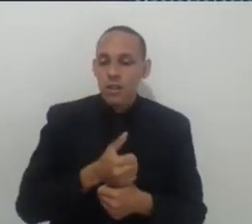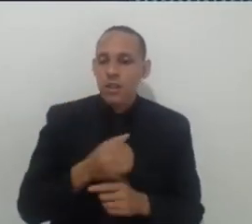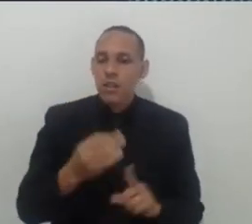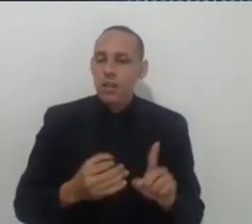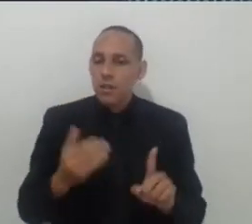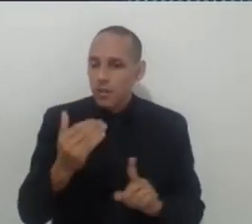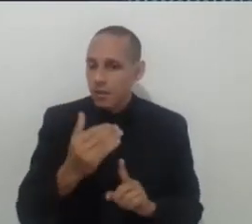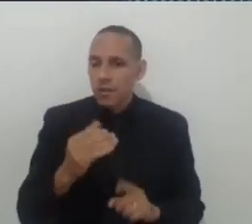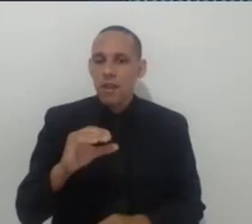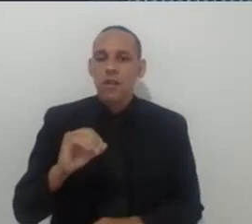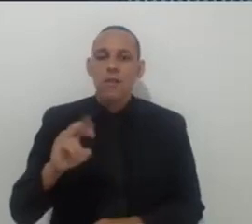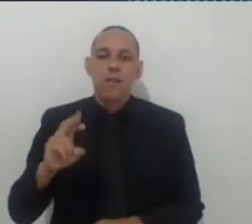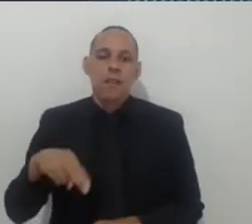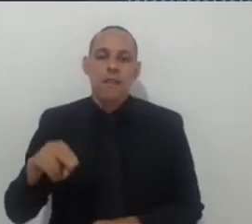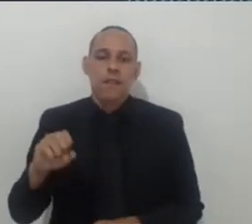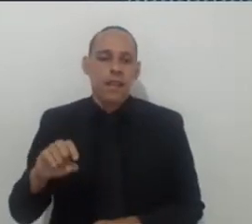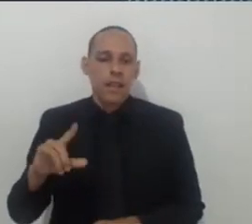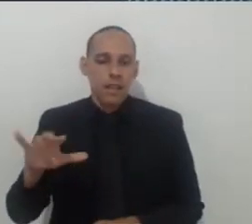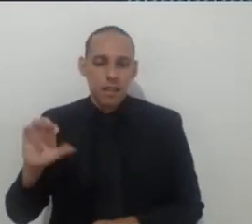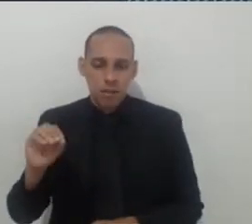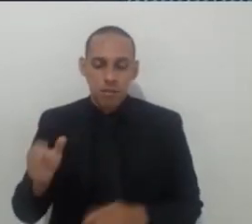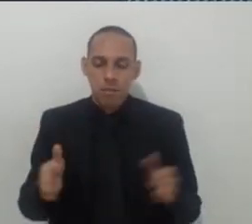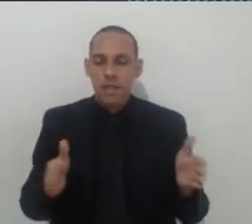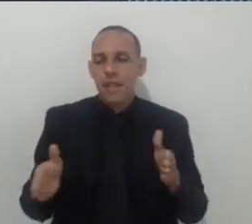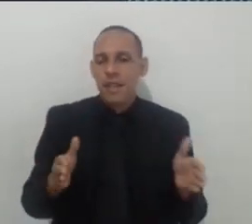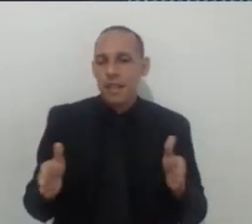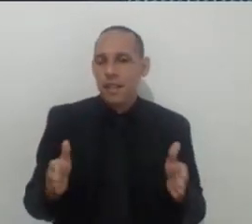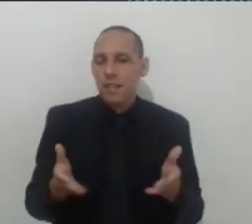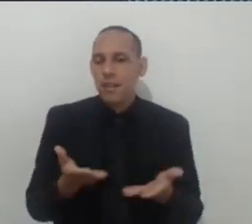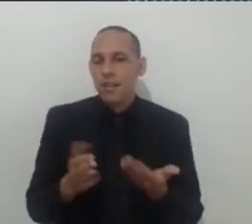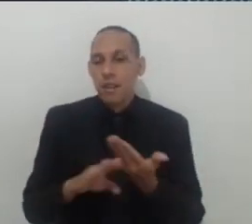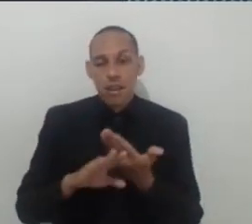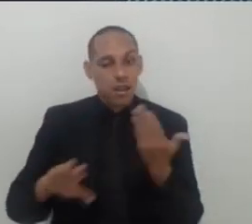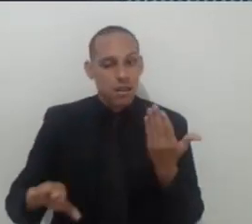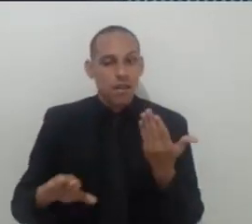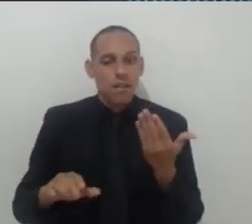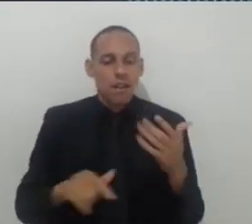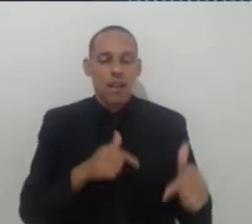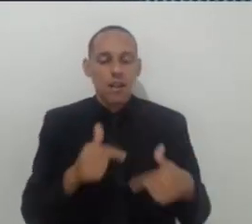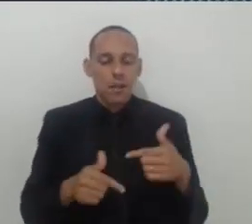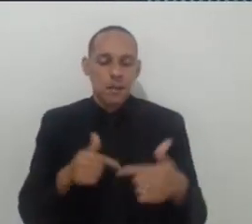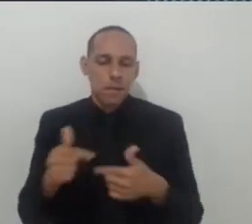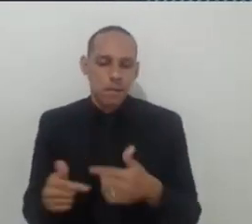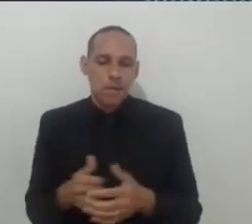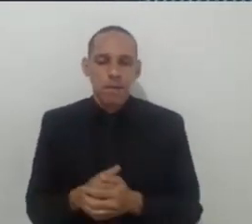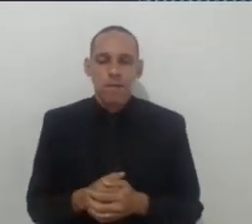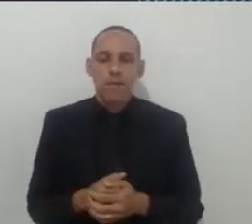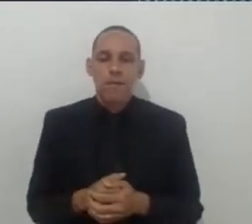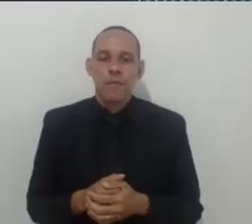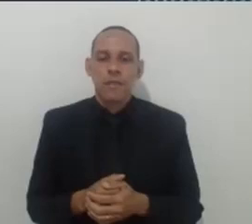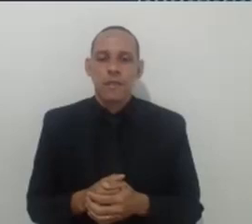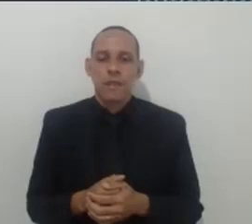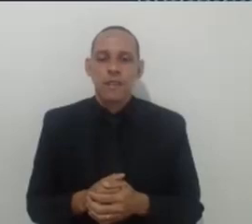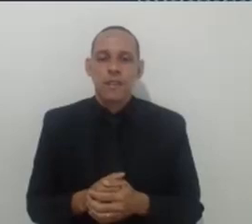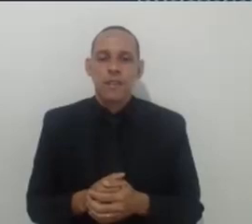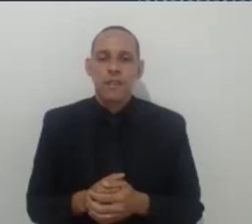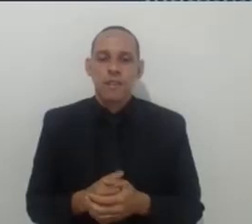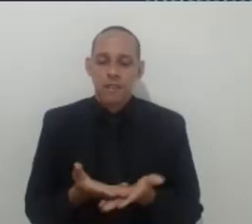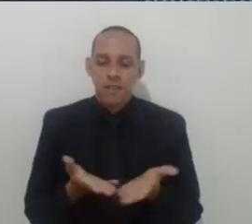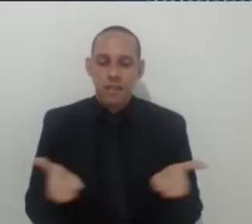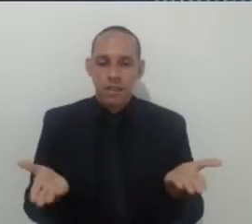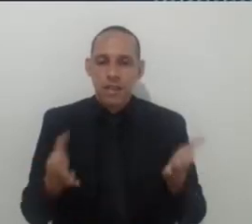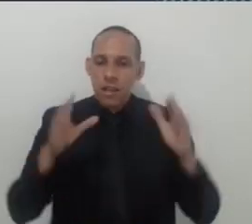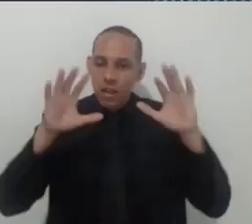desembargador Cornélio Alves durante o período em que estiver afastado de suas funções regulares junto a esta egrégia